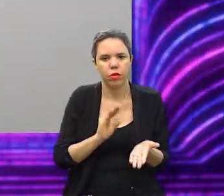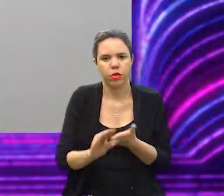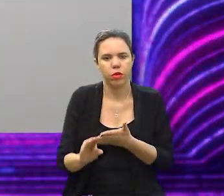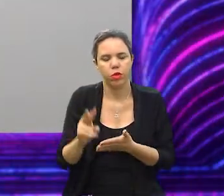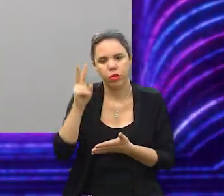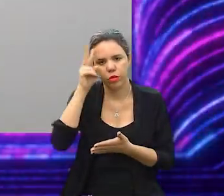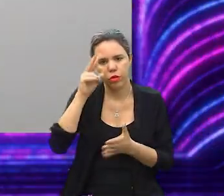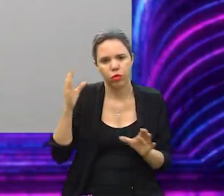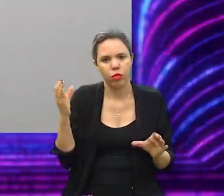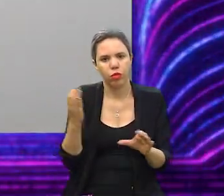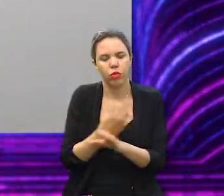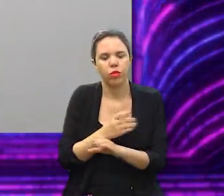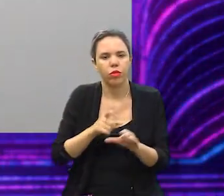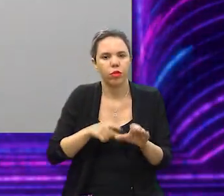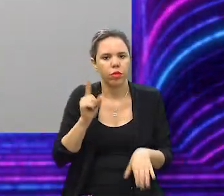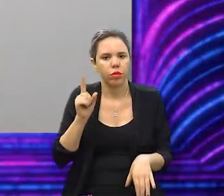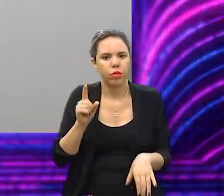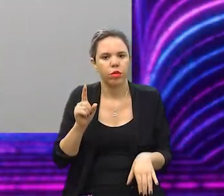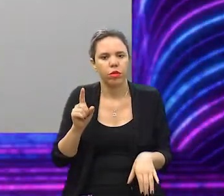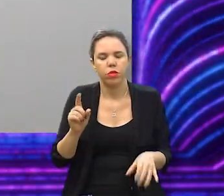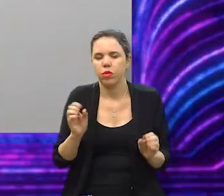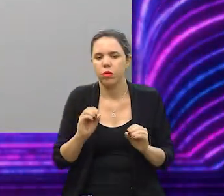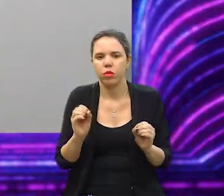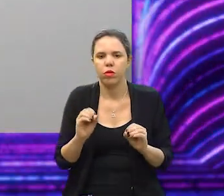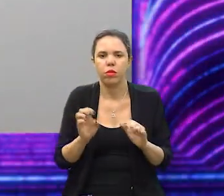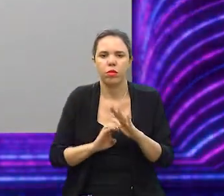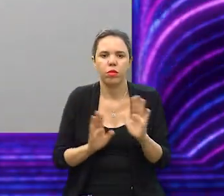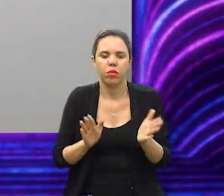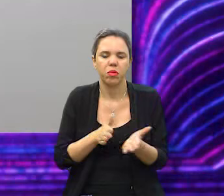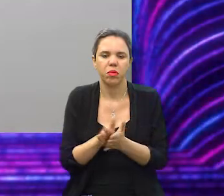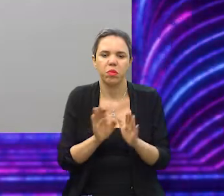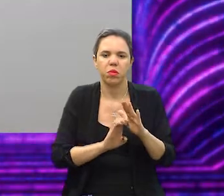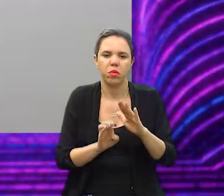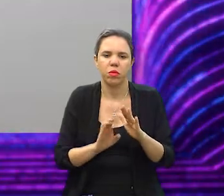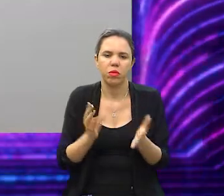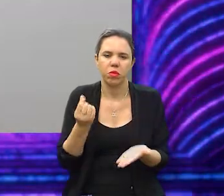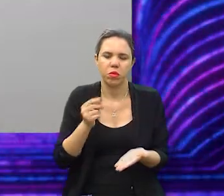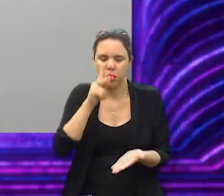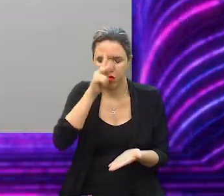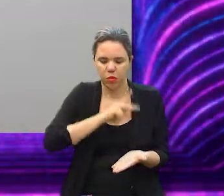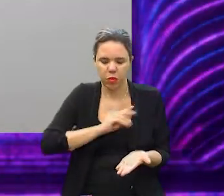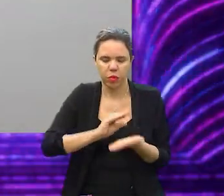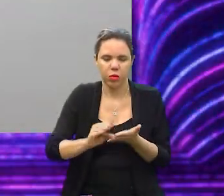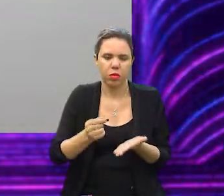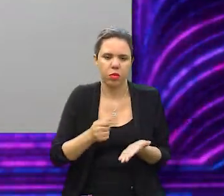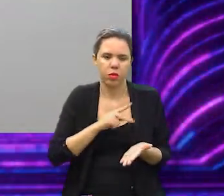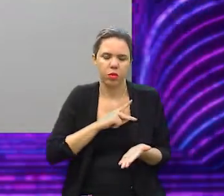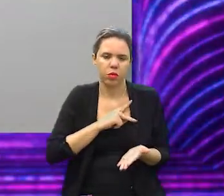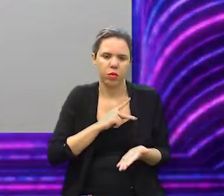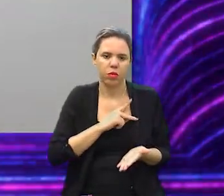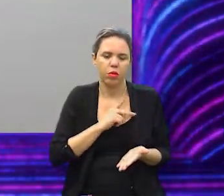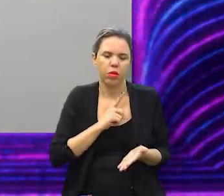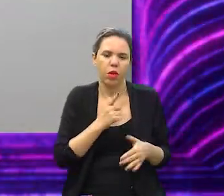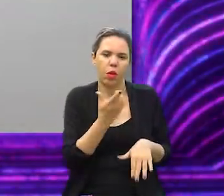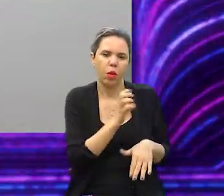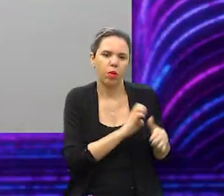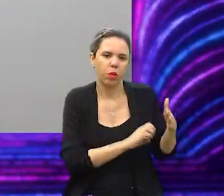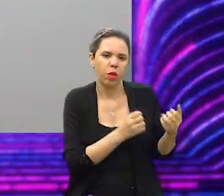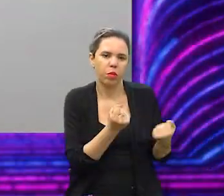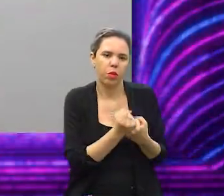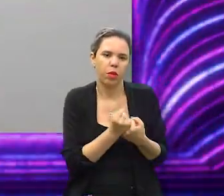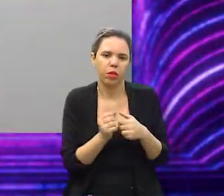história foi totalmente independente, não tem editora nenhuma, foi todo dinheiro meu. Teve um patrocínio da INCA,